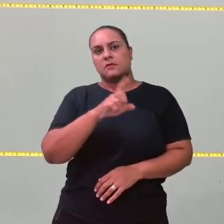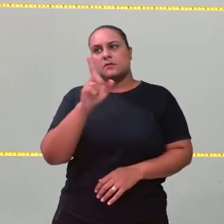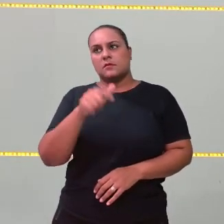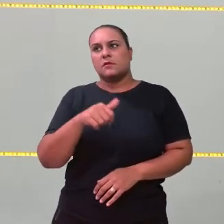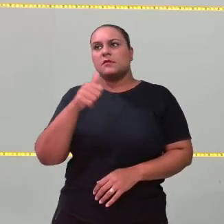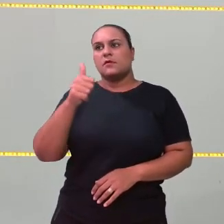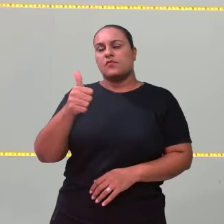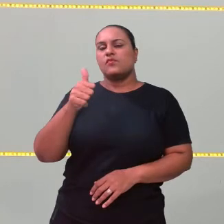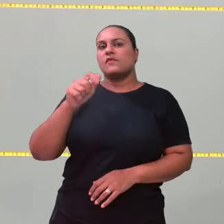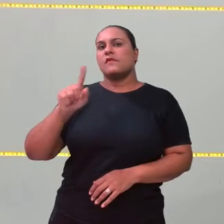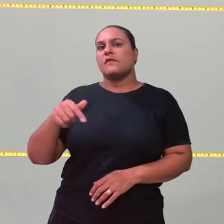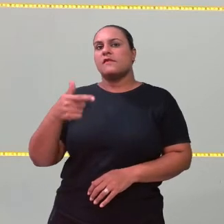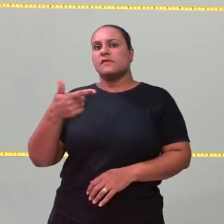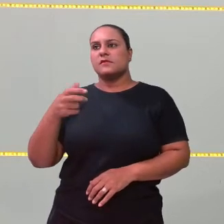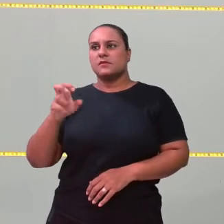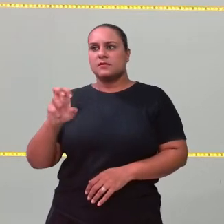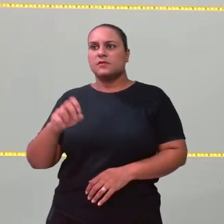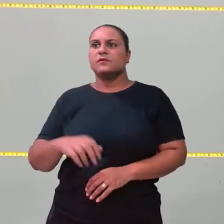1,25 m, eu tenho aqui